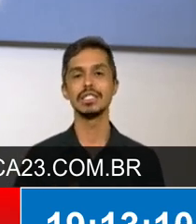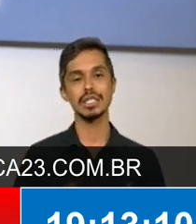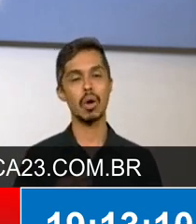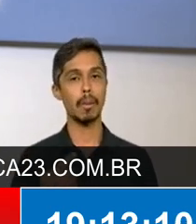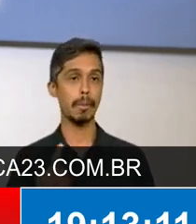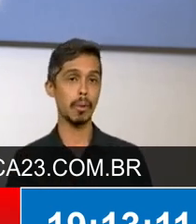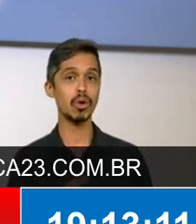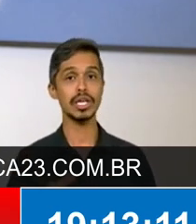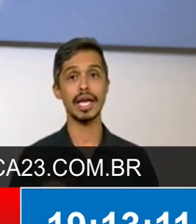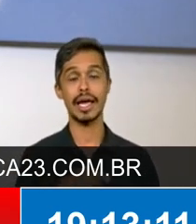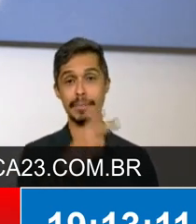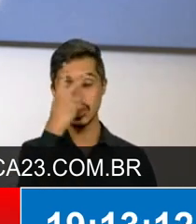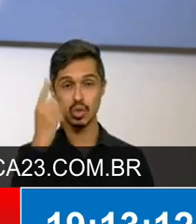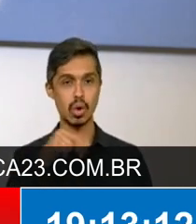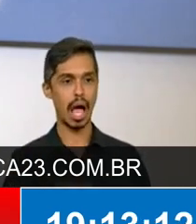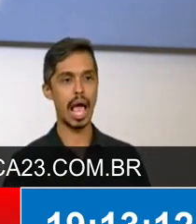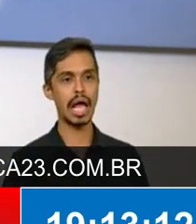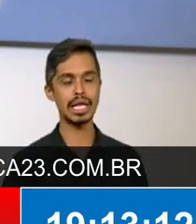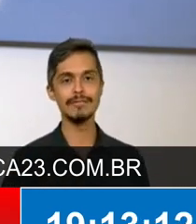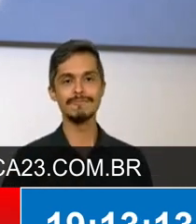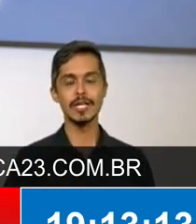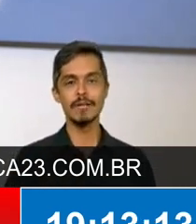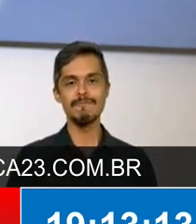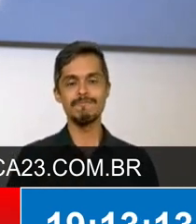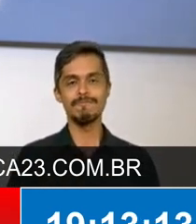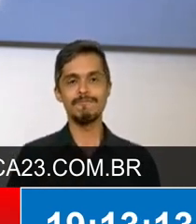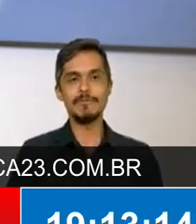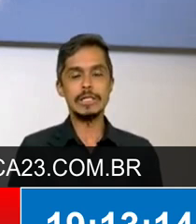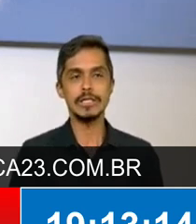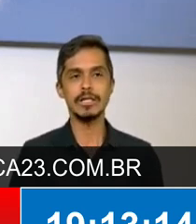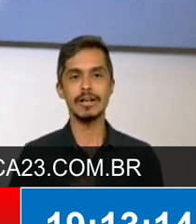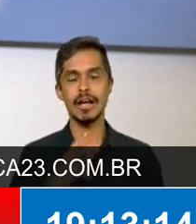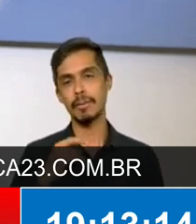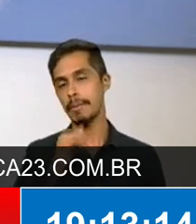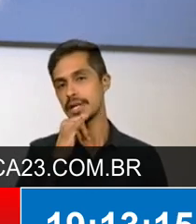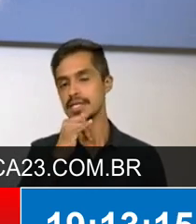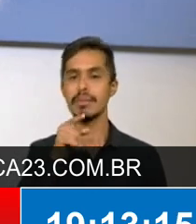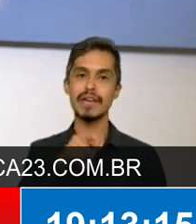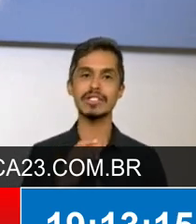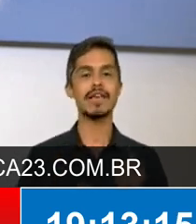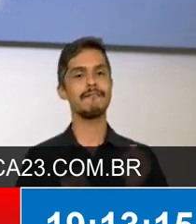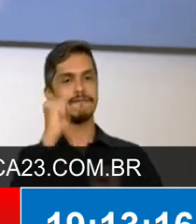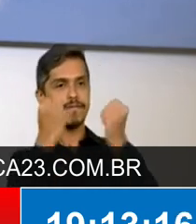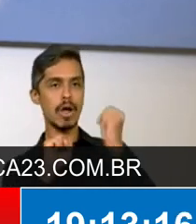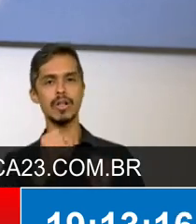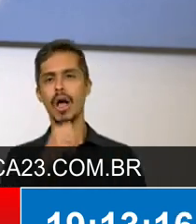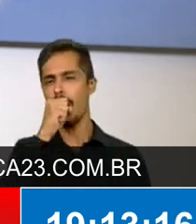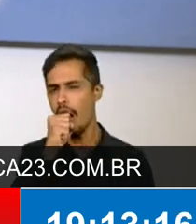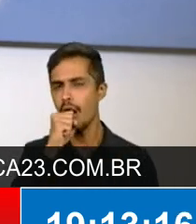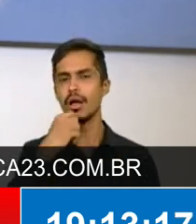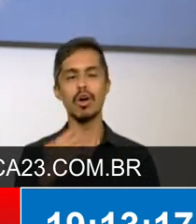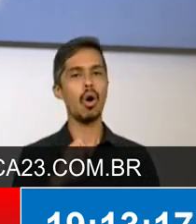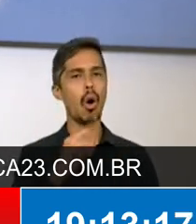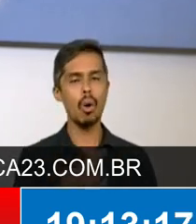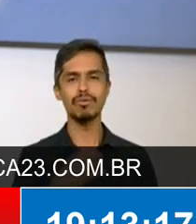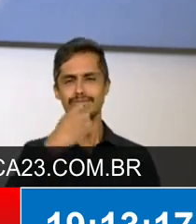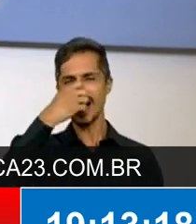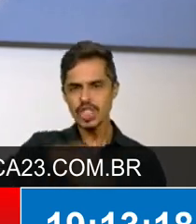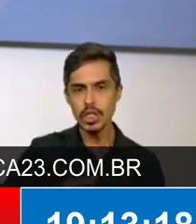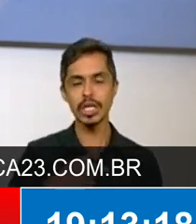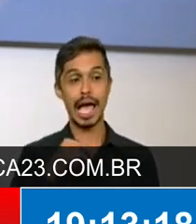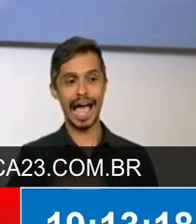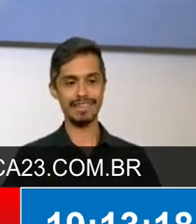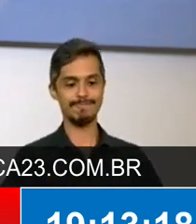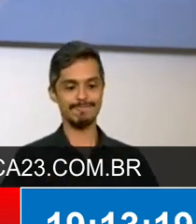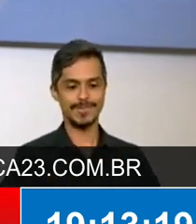aquela incontinência, aquela perda urinária que ocorre durante atividade física, tosse, espirro, quando tem um aumento da pressão do abdômen, e tem a bexiga